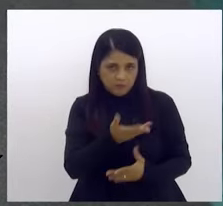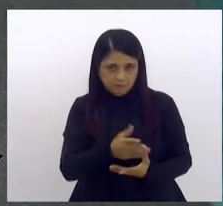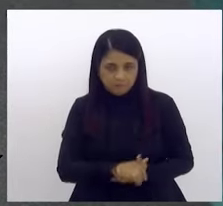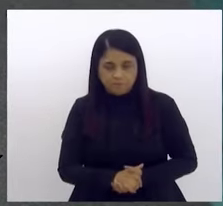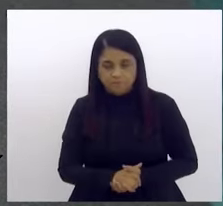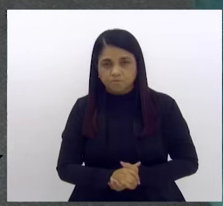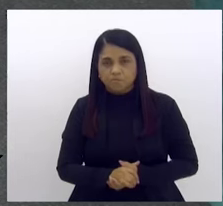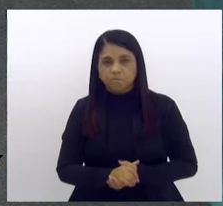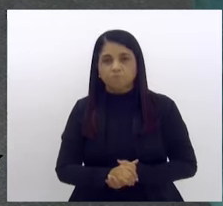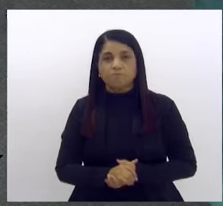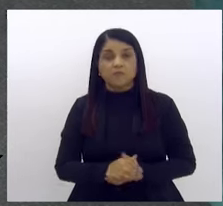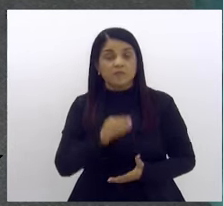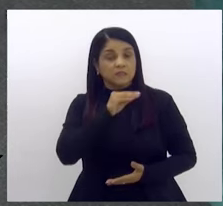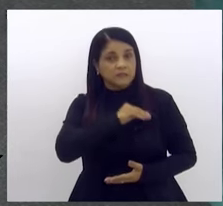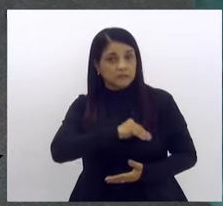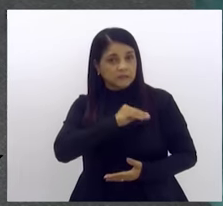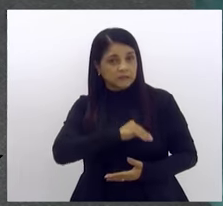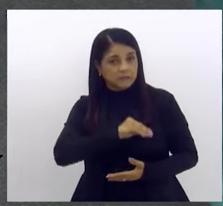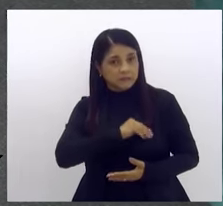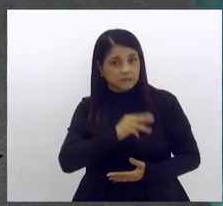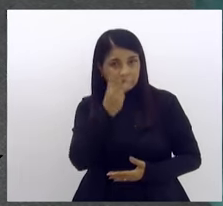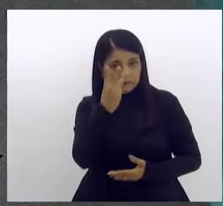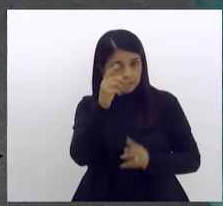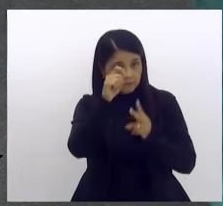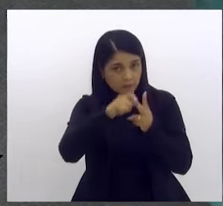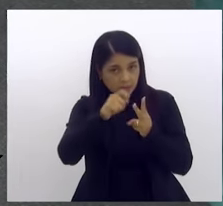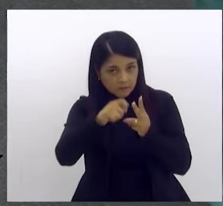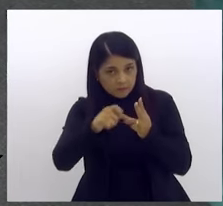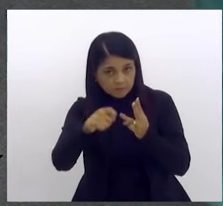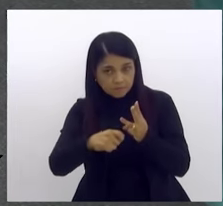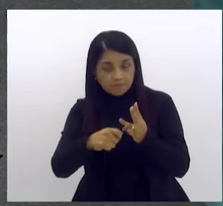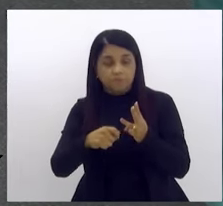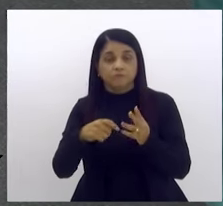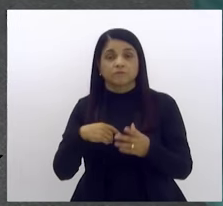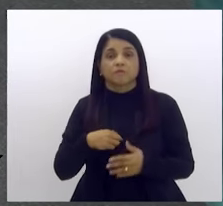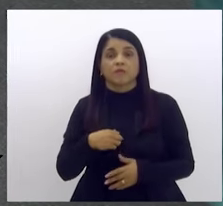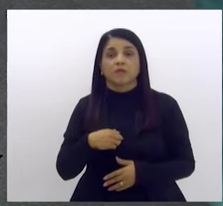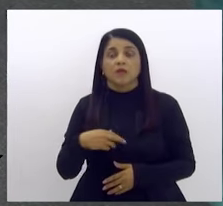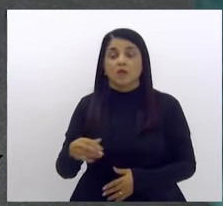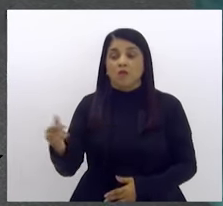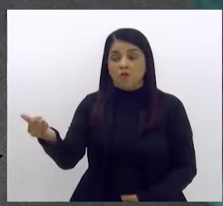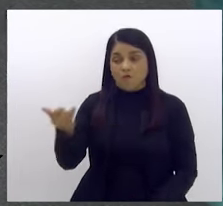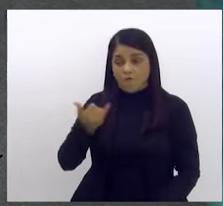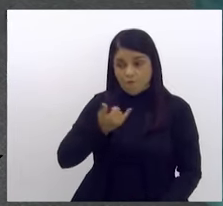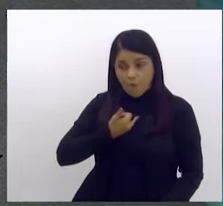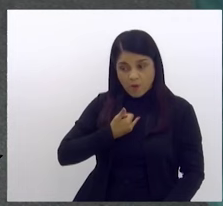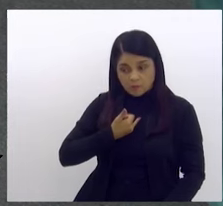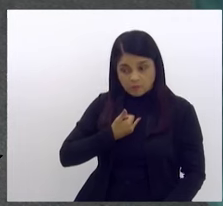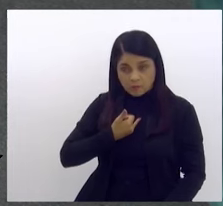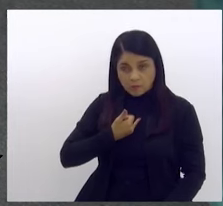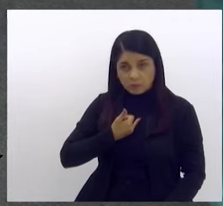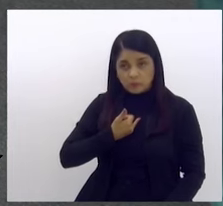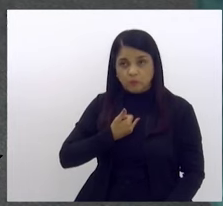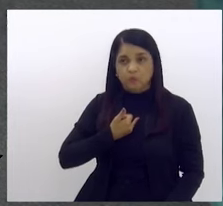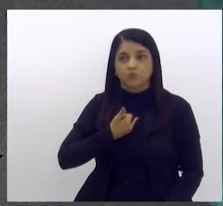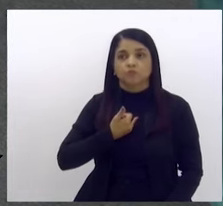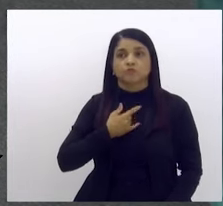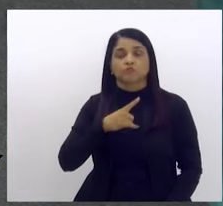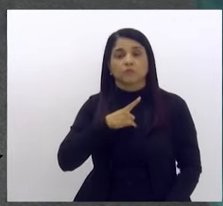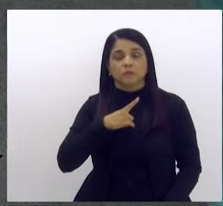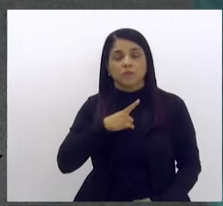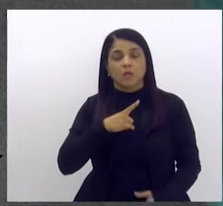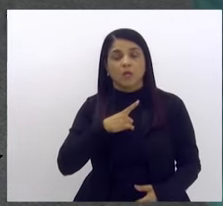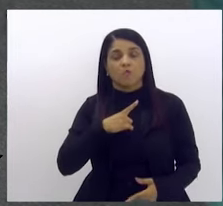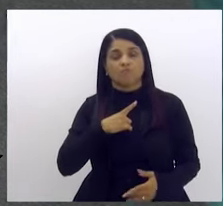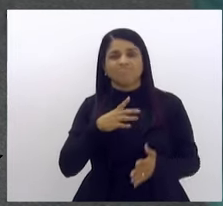eles estão sem receber, a informação última é essa, Rodrigo, me corrija se é isso. Porque há um impasse entre o Tribunal de Contas